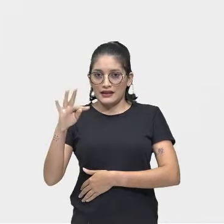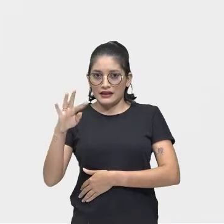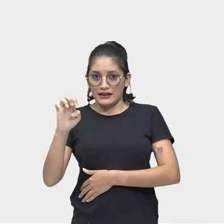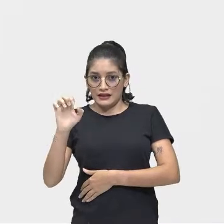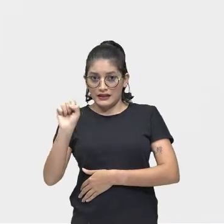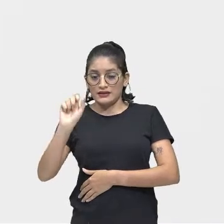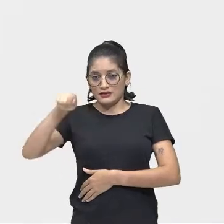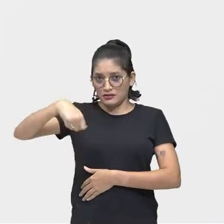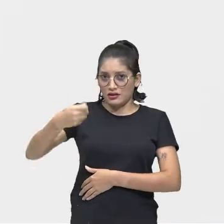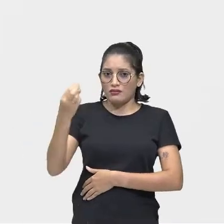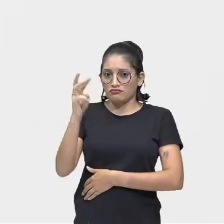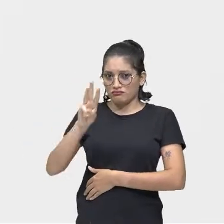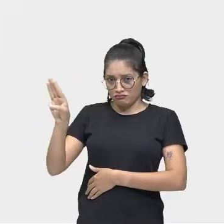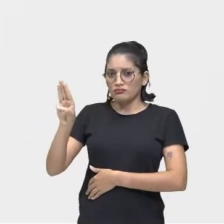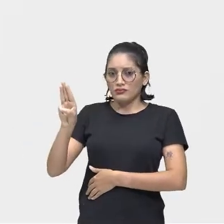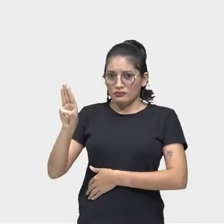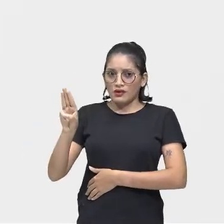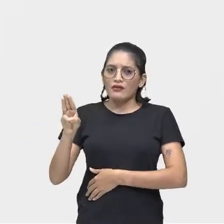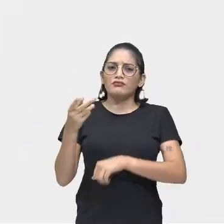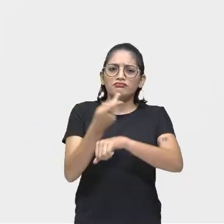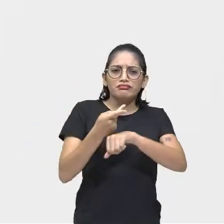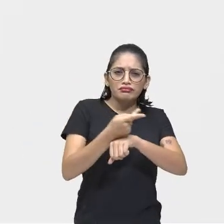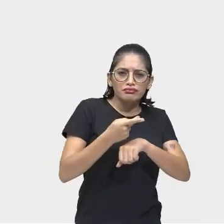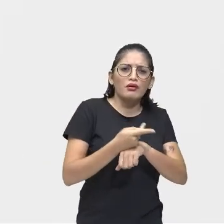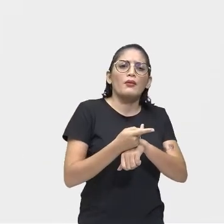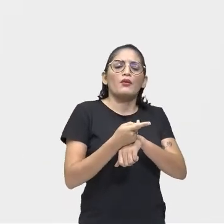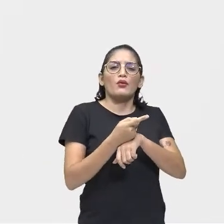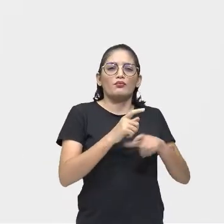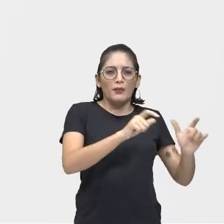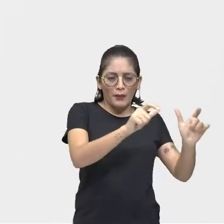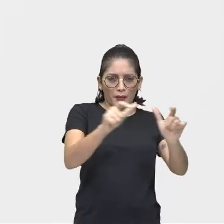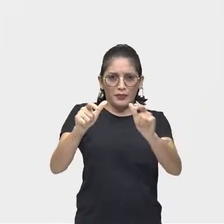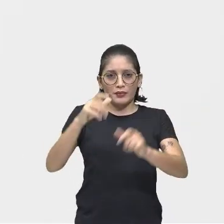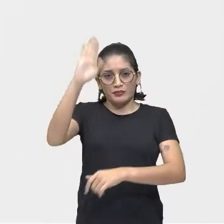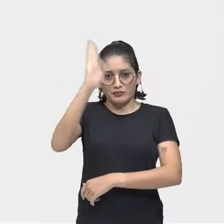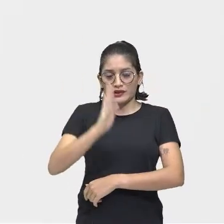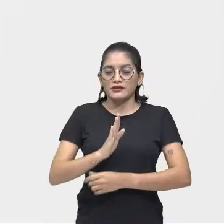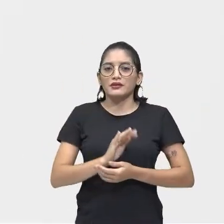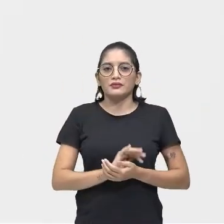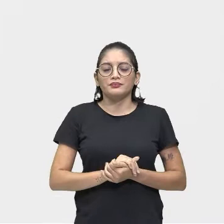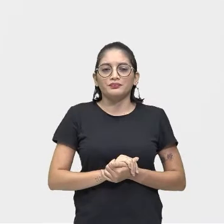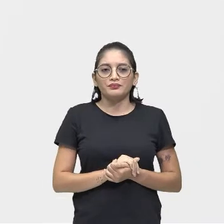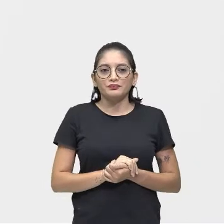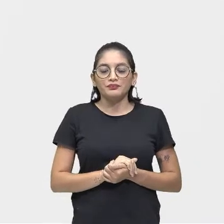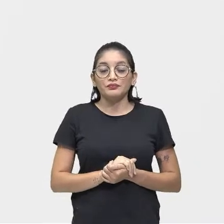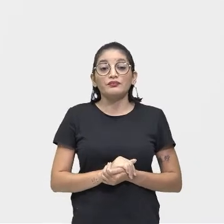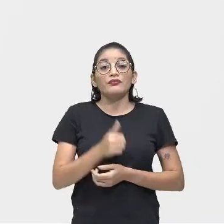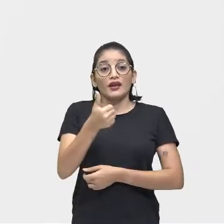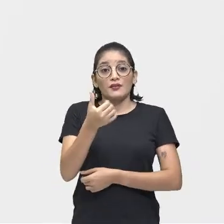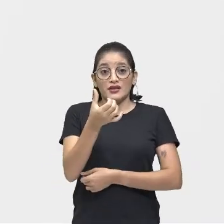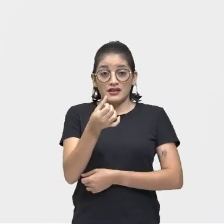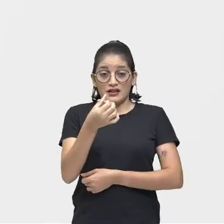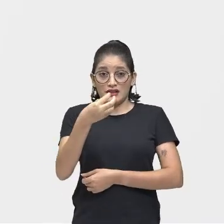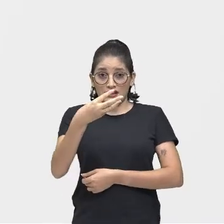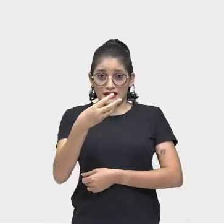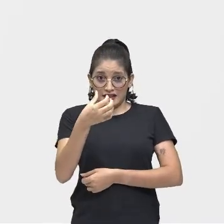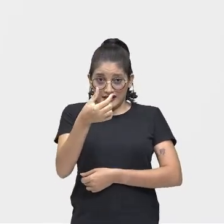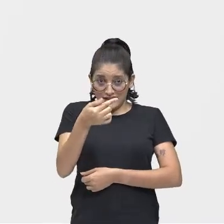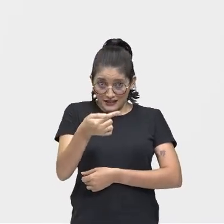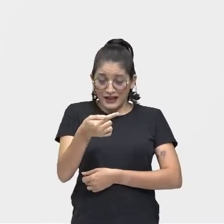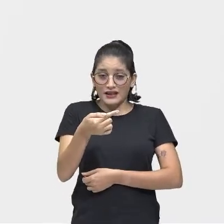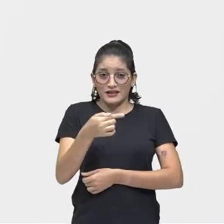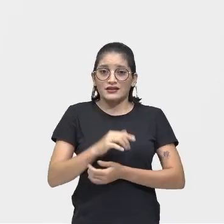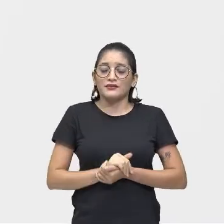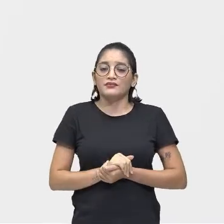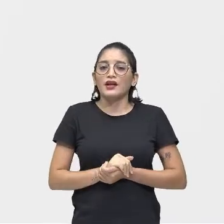brasileiro. Ok, gente, vamos lá seguir, adiante. Em 1637,